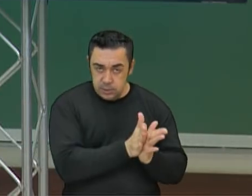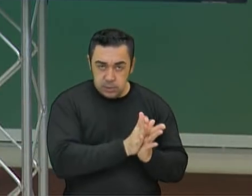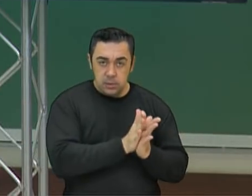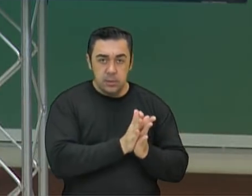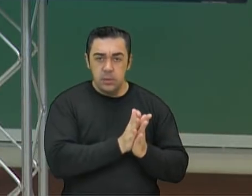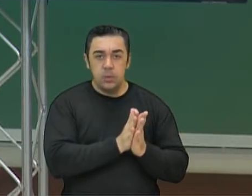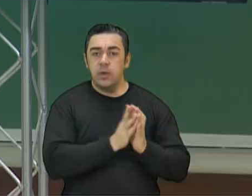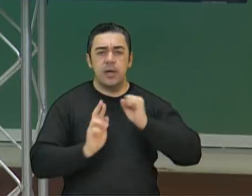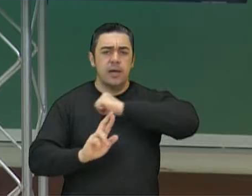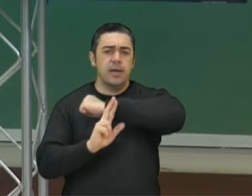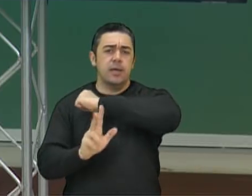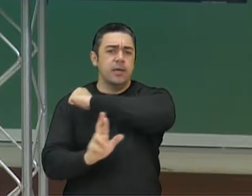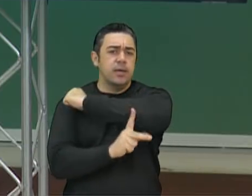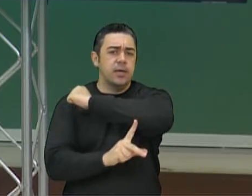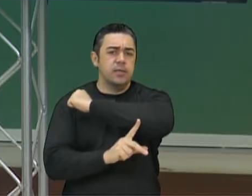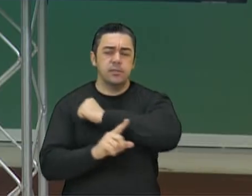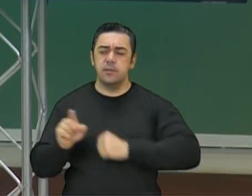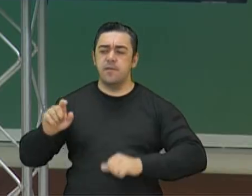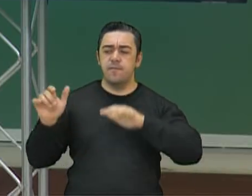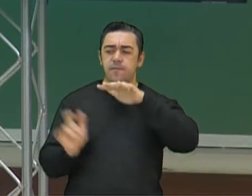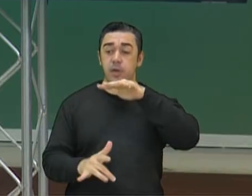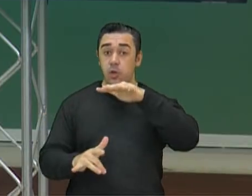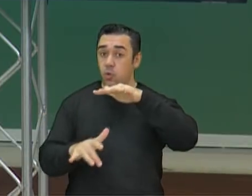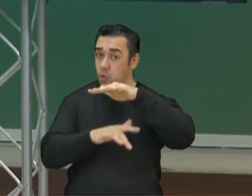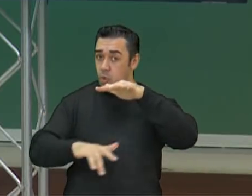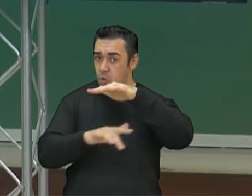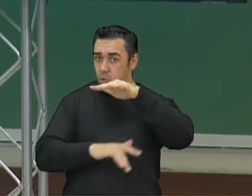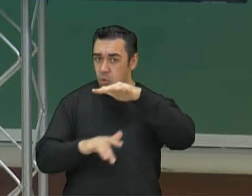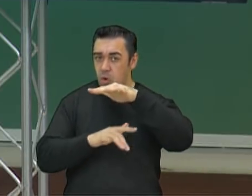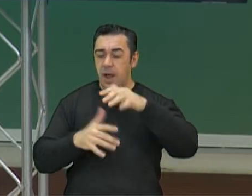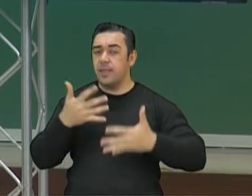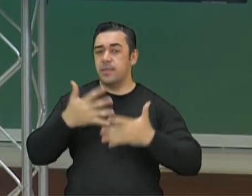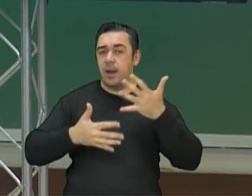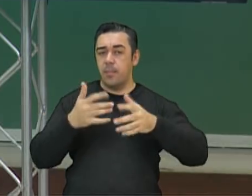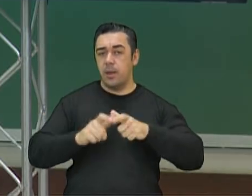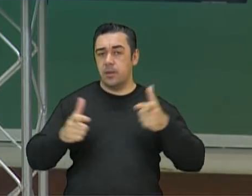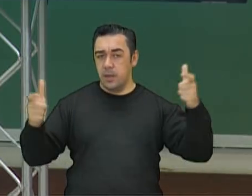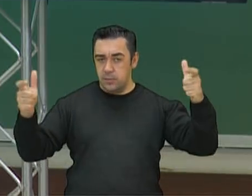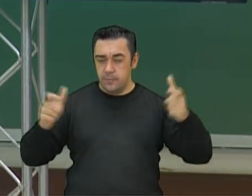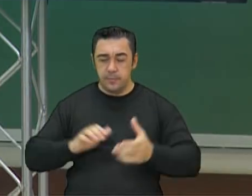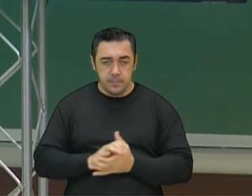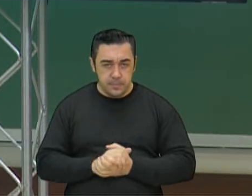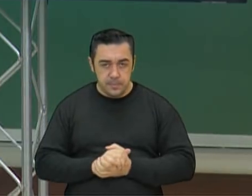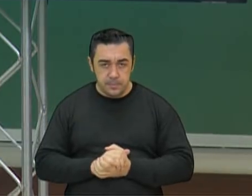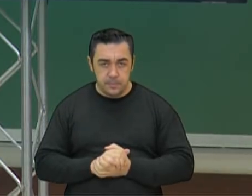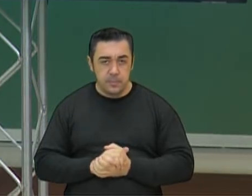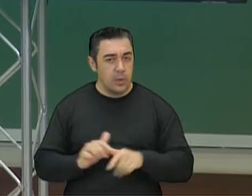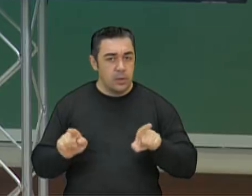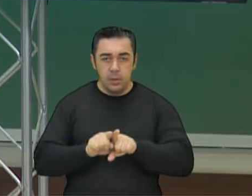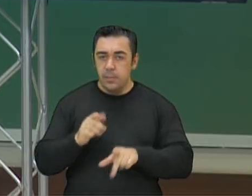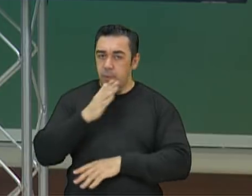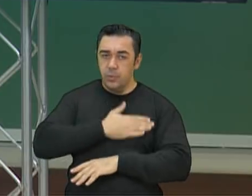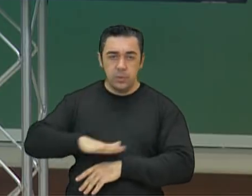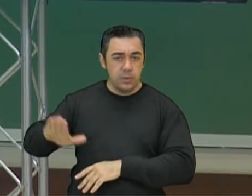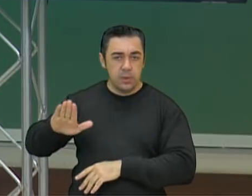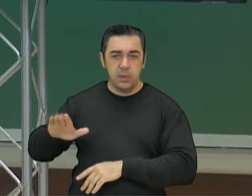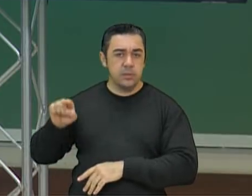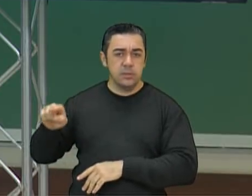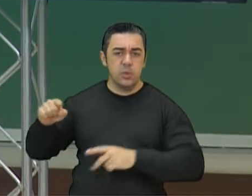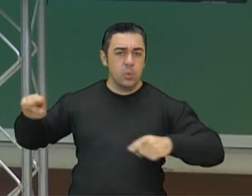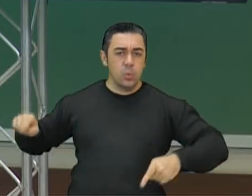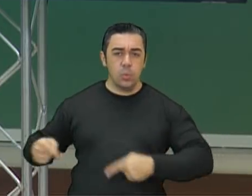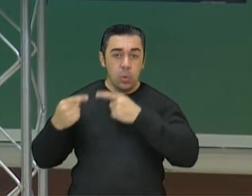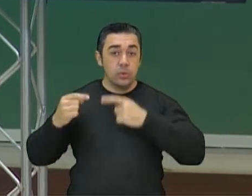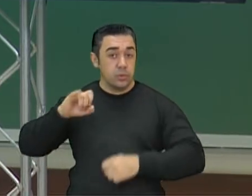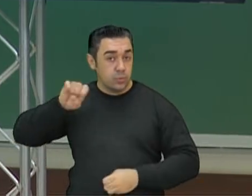contra raças consideradas inferiores que atrapalhariam o crescimento da Alemanha. O antissemitismo, o sentimento